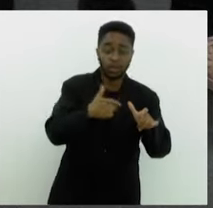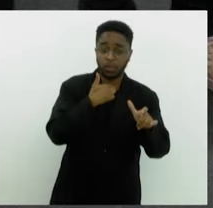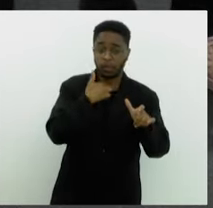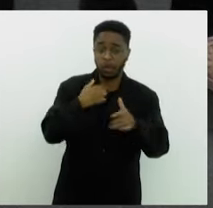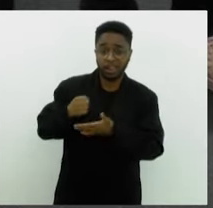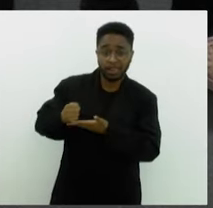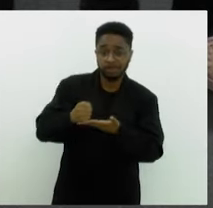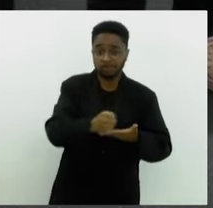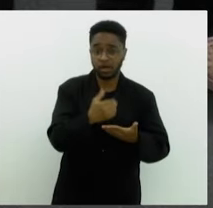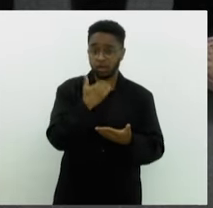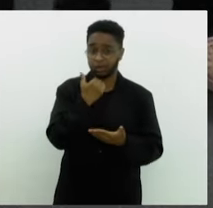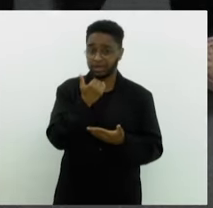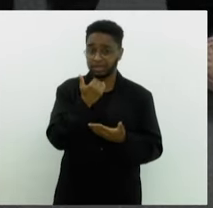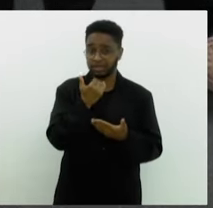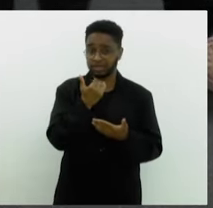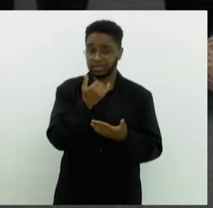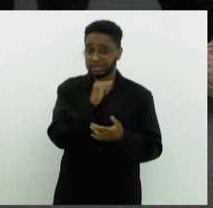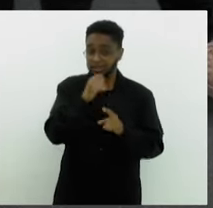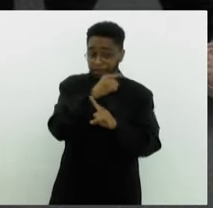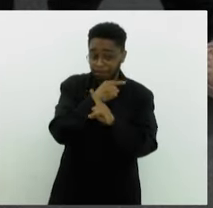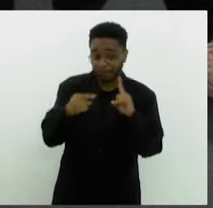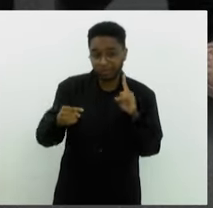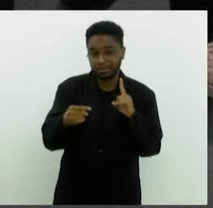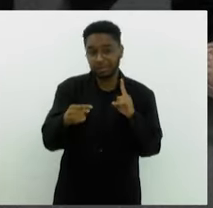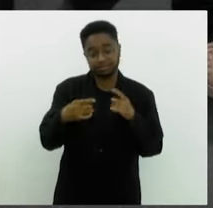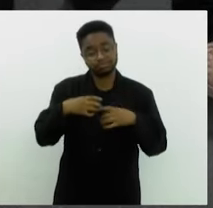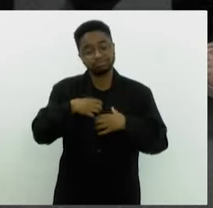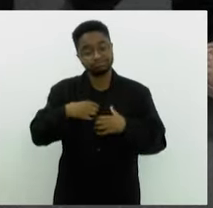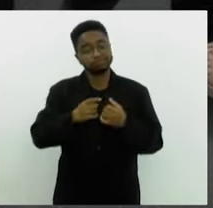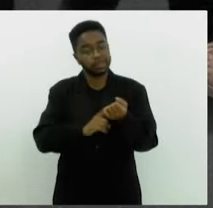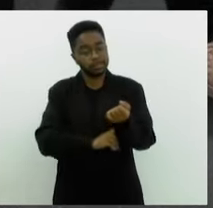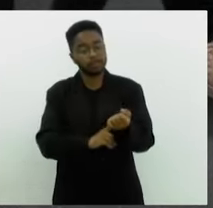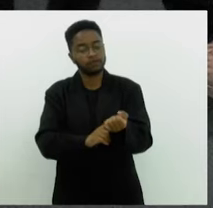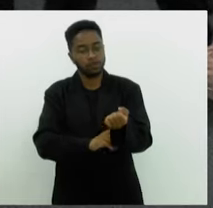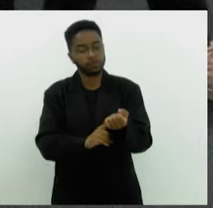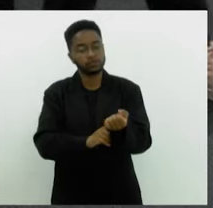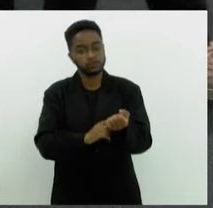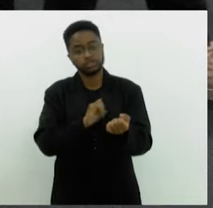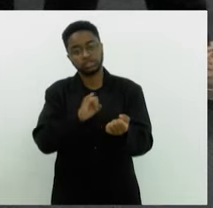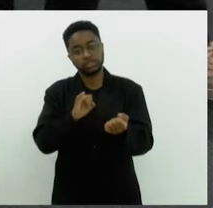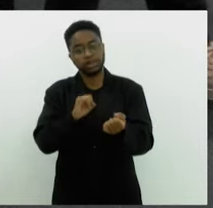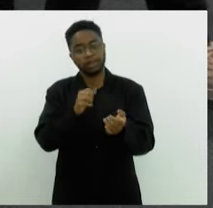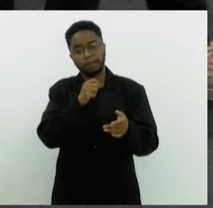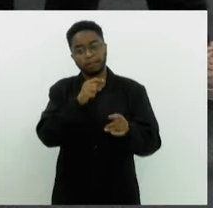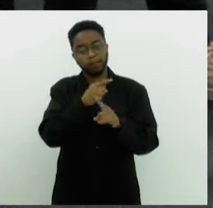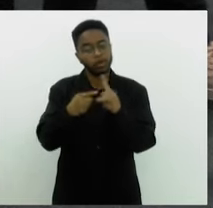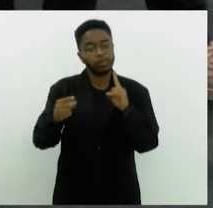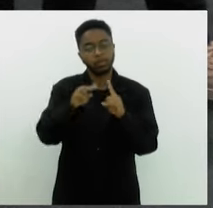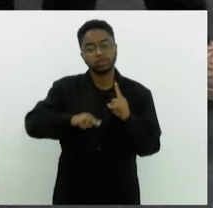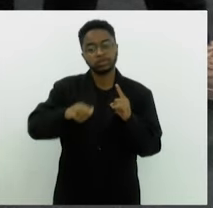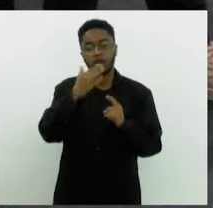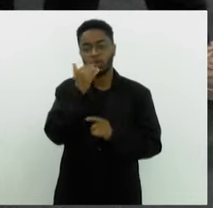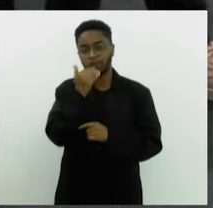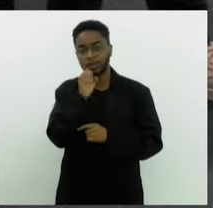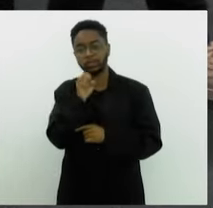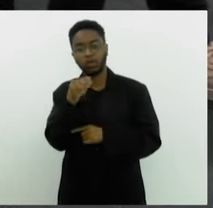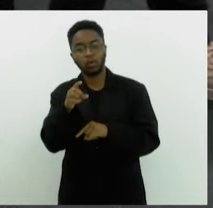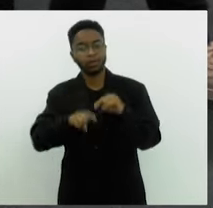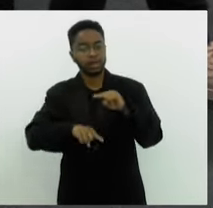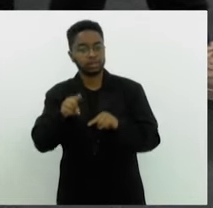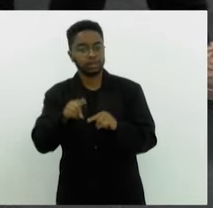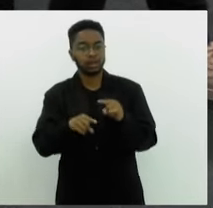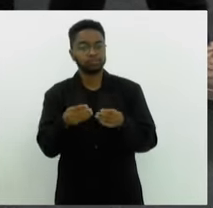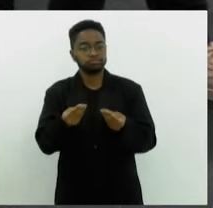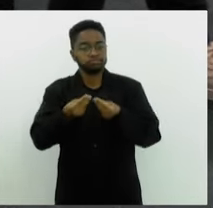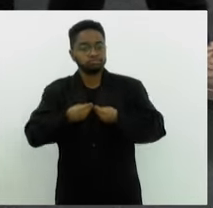se forem proibidas de portar algum objeto, algum alimento que lhes dê mais